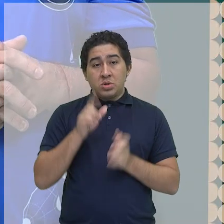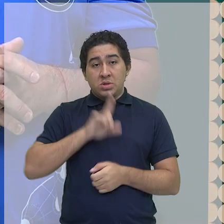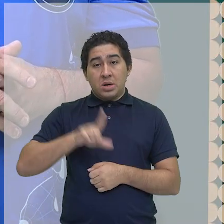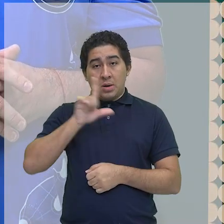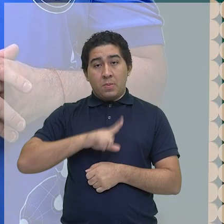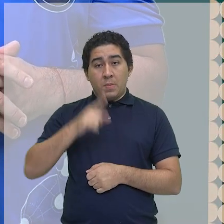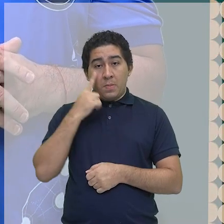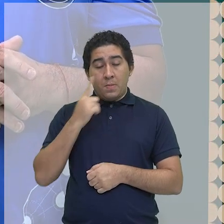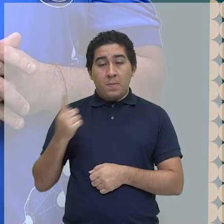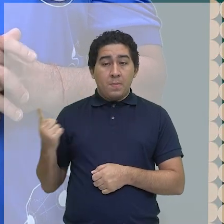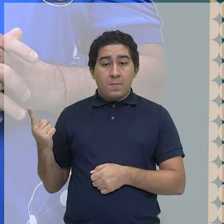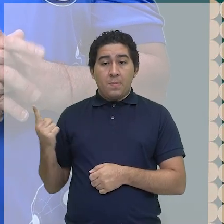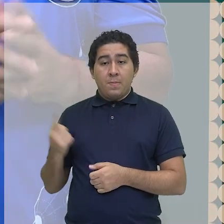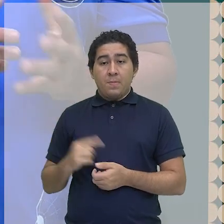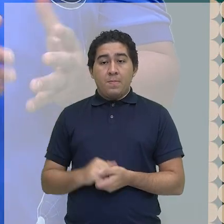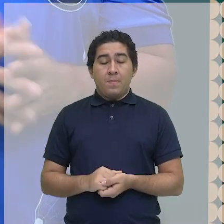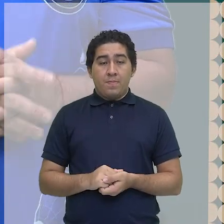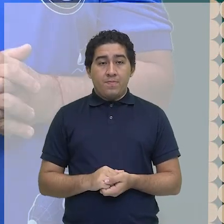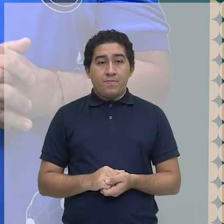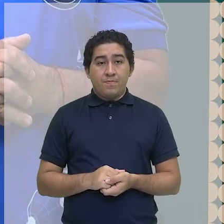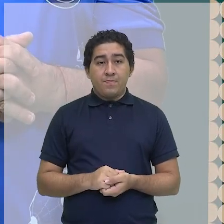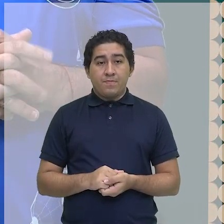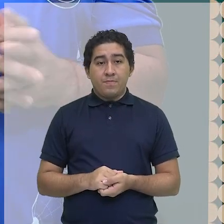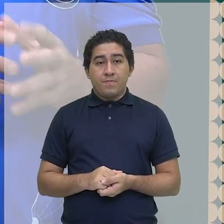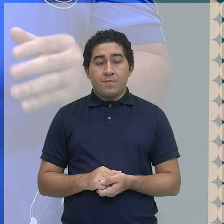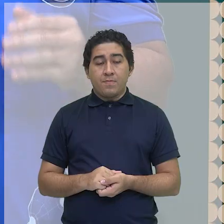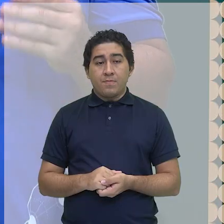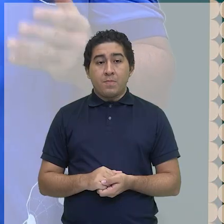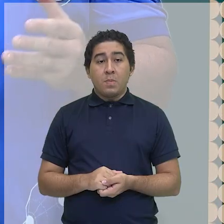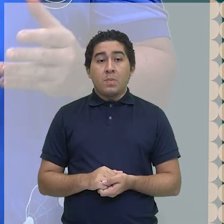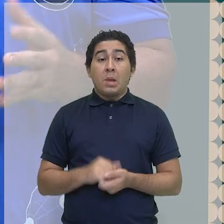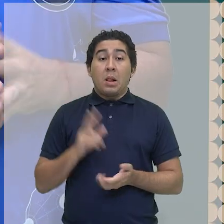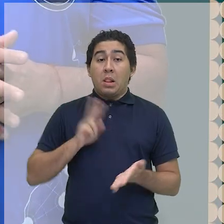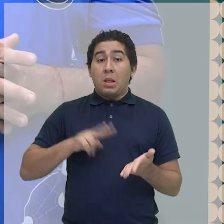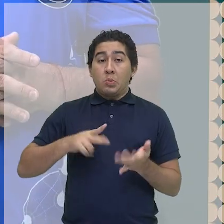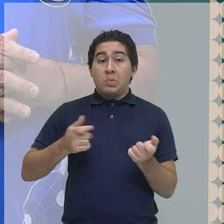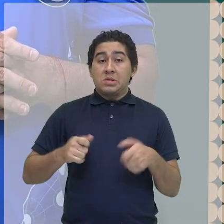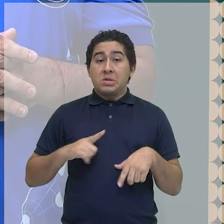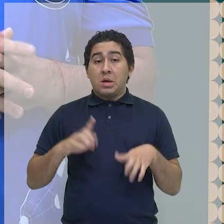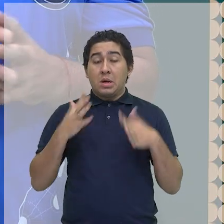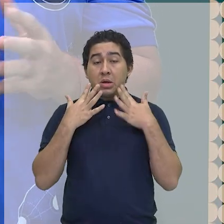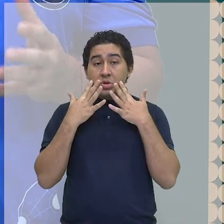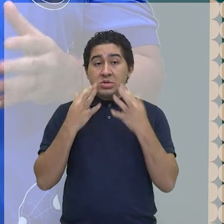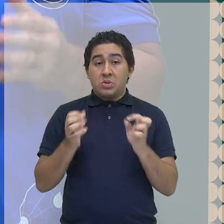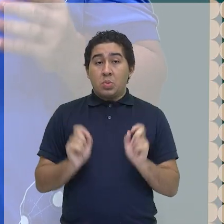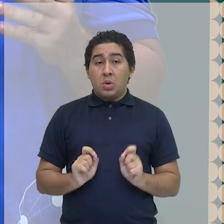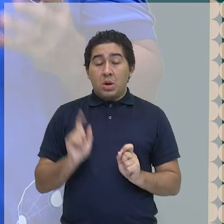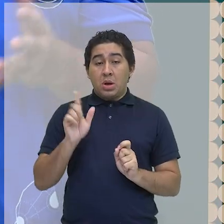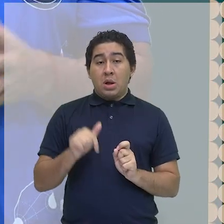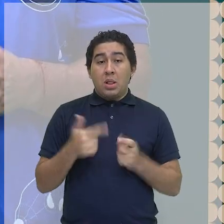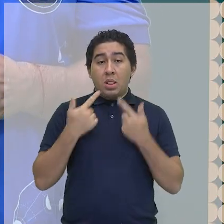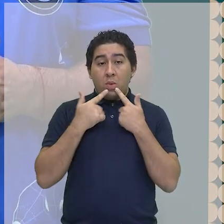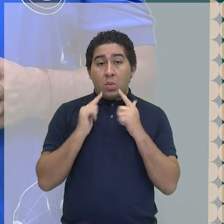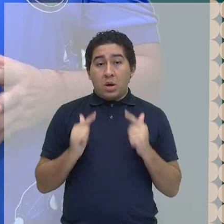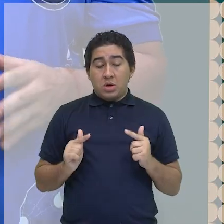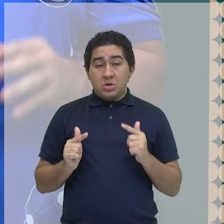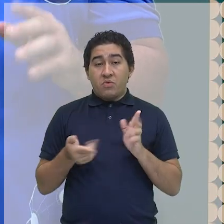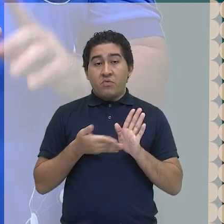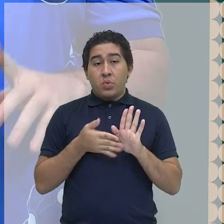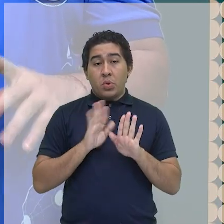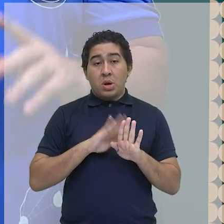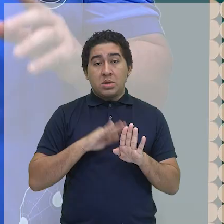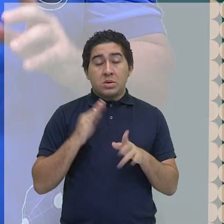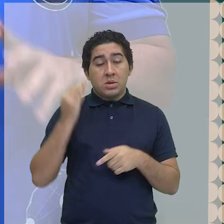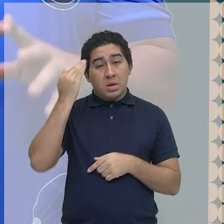só, a leitura tem que ser atenta à linguagem figurada,